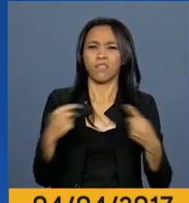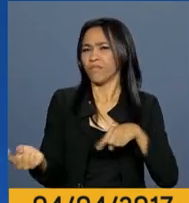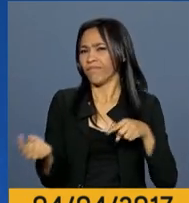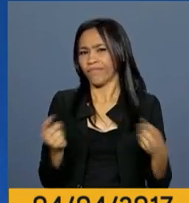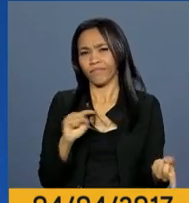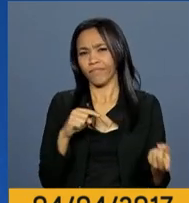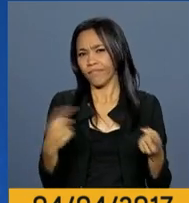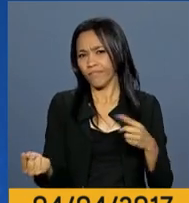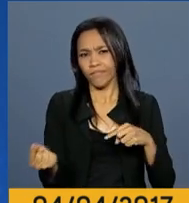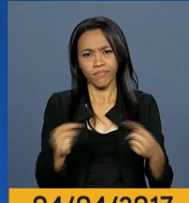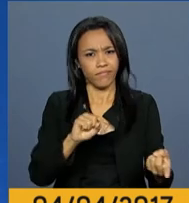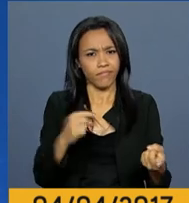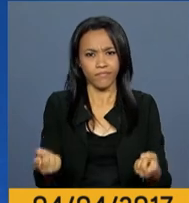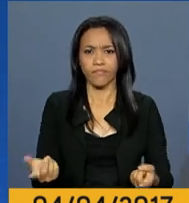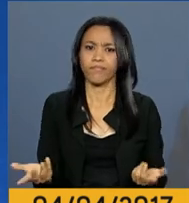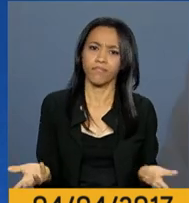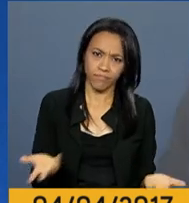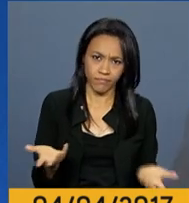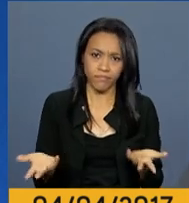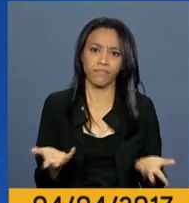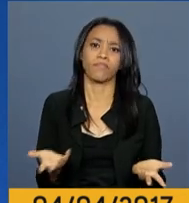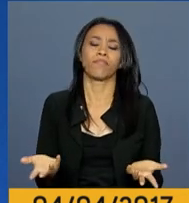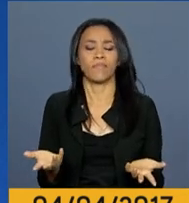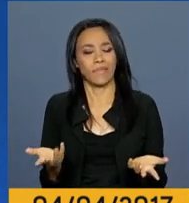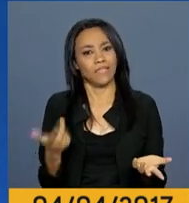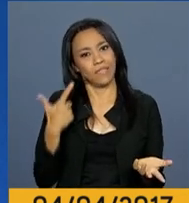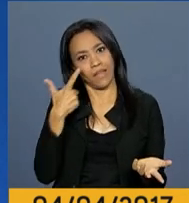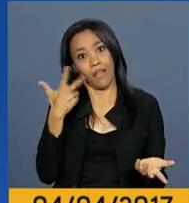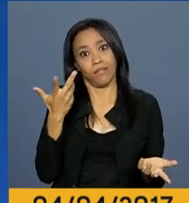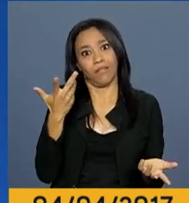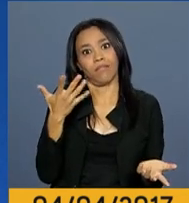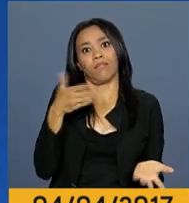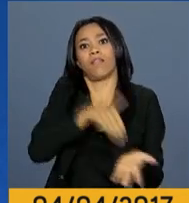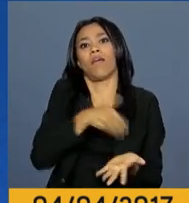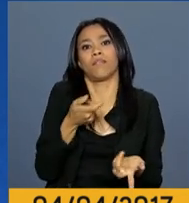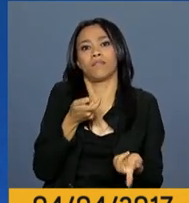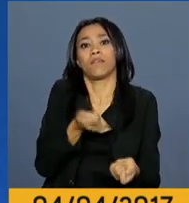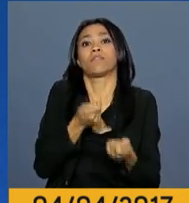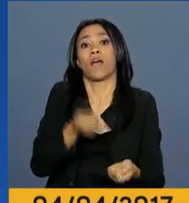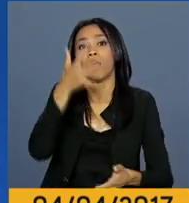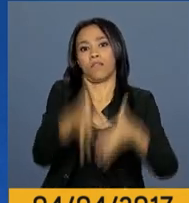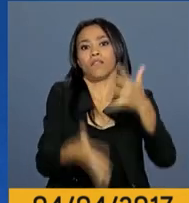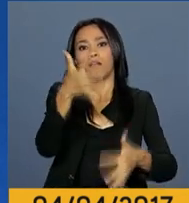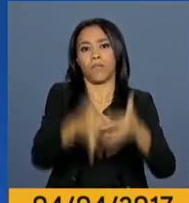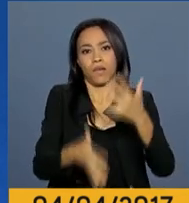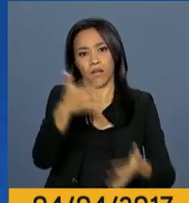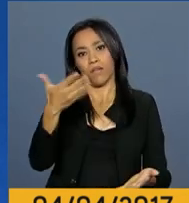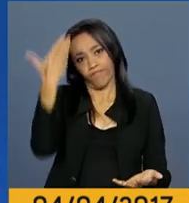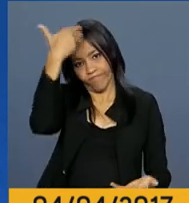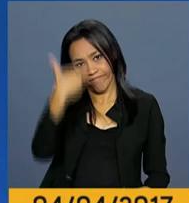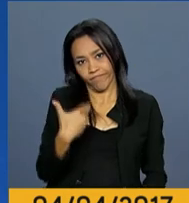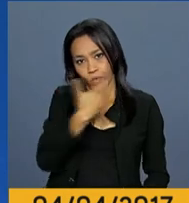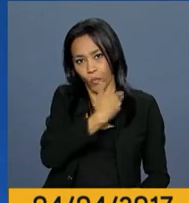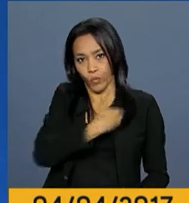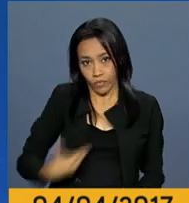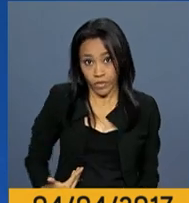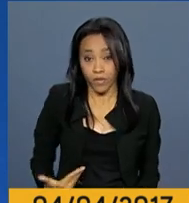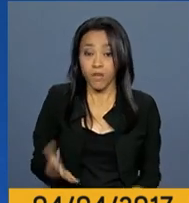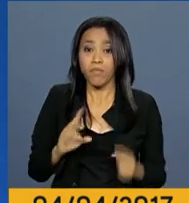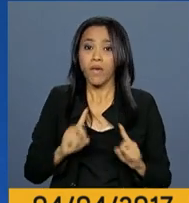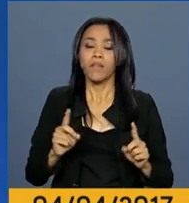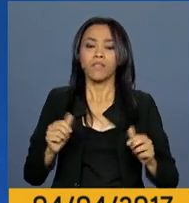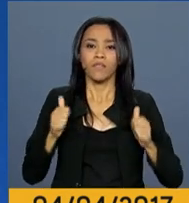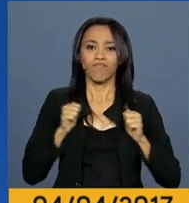muito vigorosa, não é? Capaz de tentar até atrapalhar o governo. Mas é sair da zona